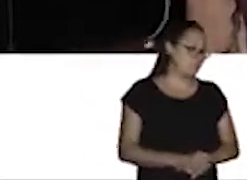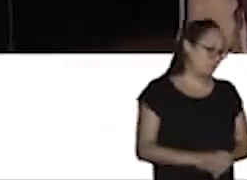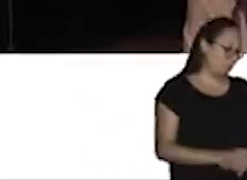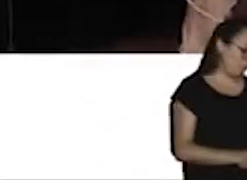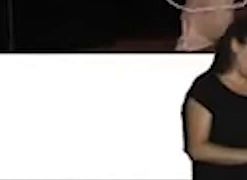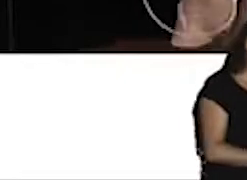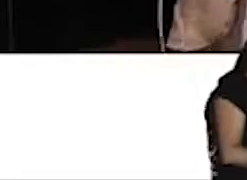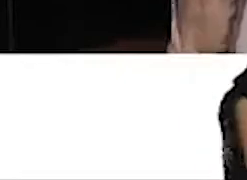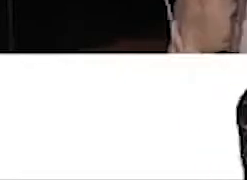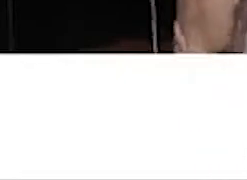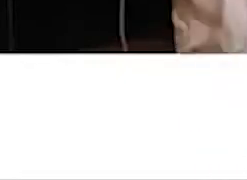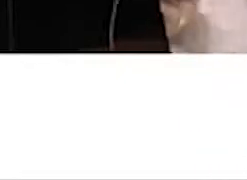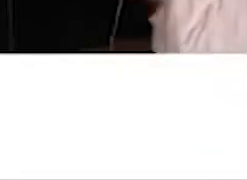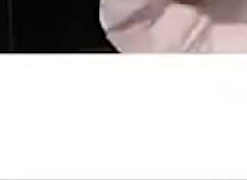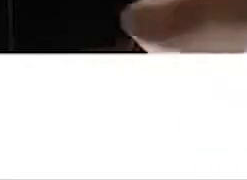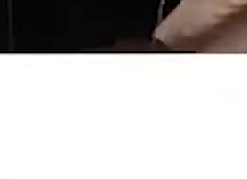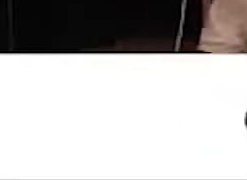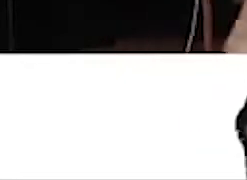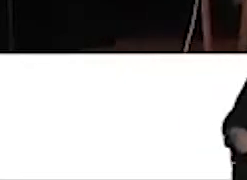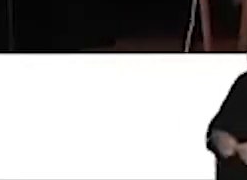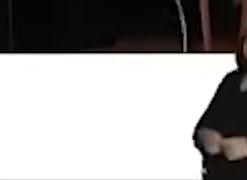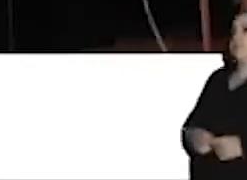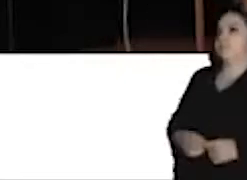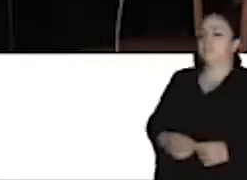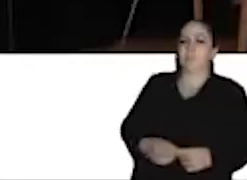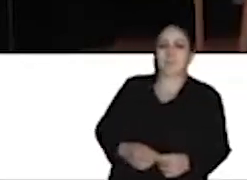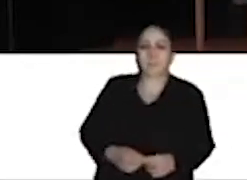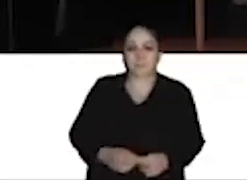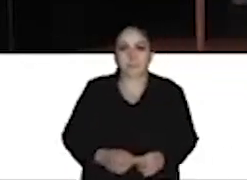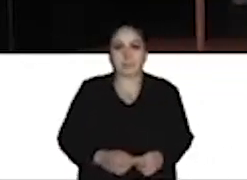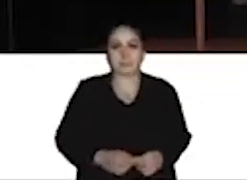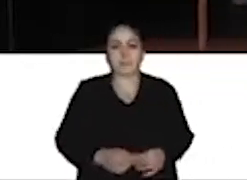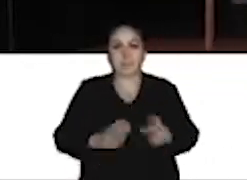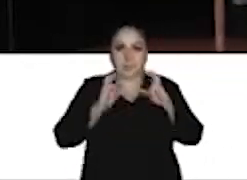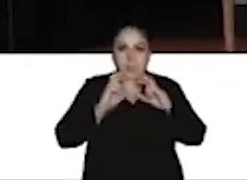Toca, boi! Toca de uma vez! Toca, boi!